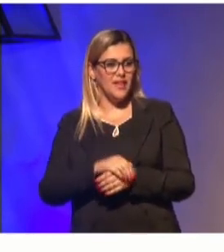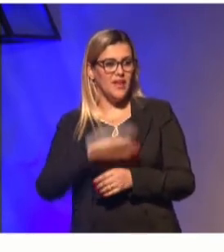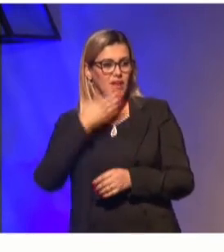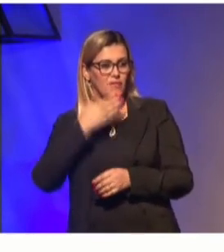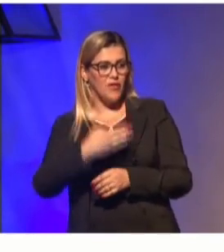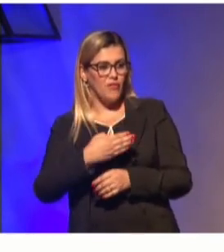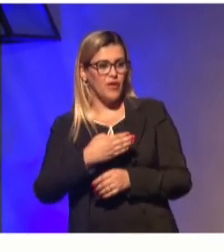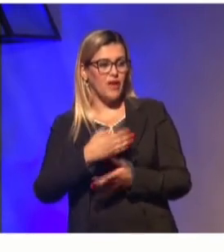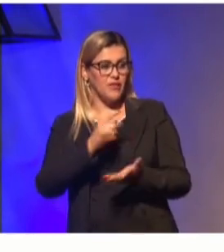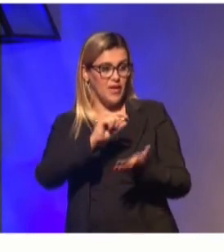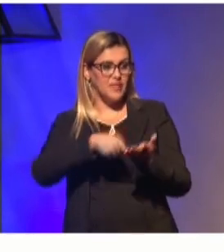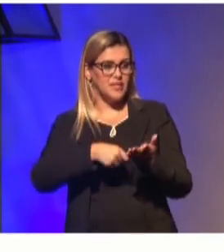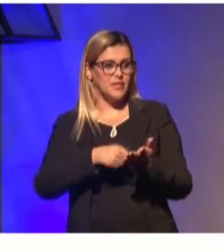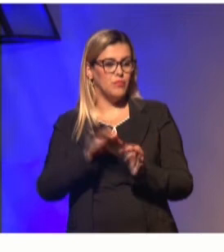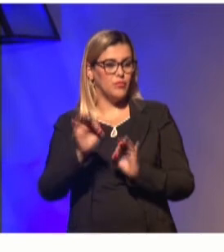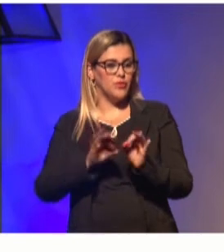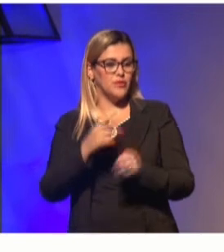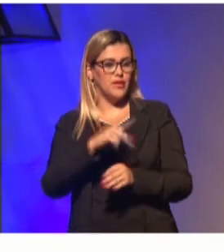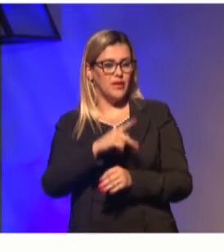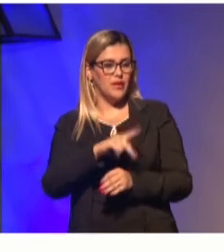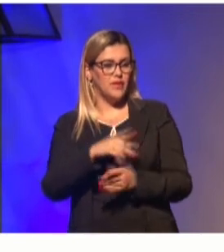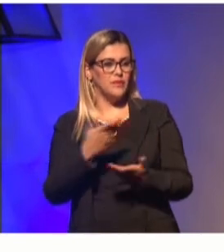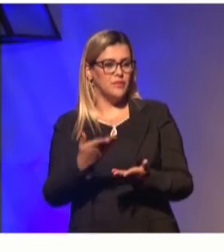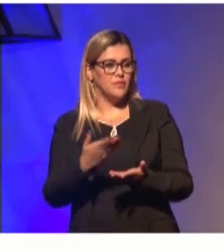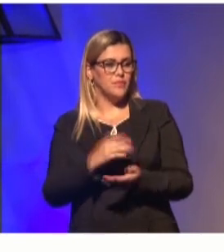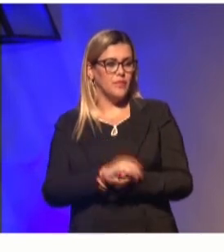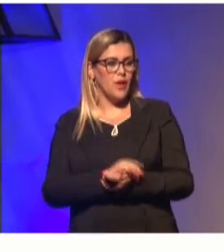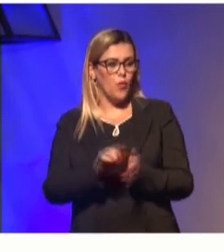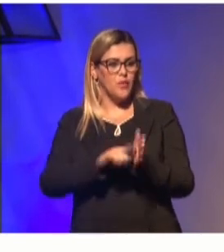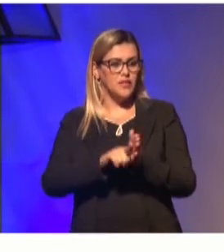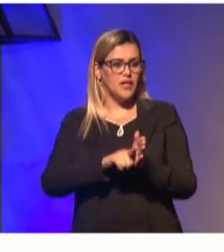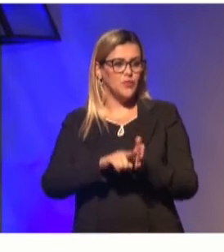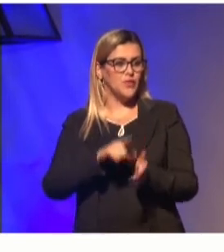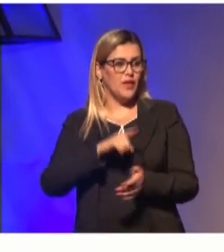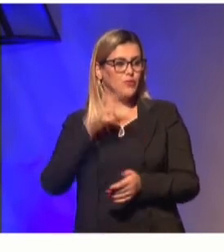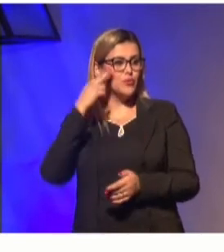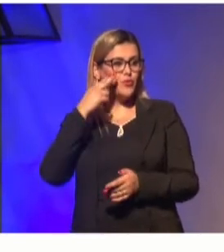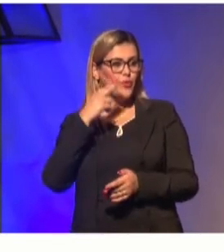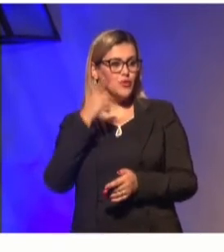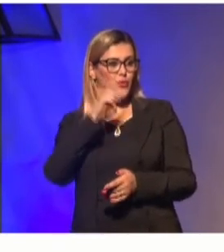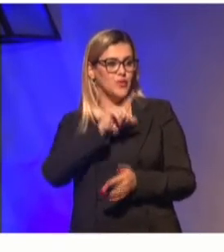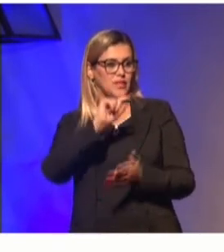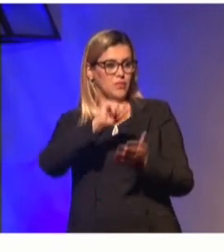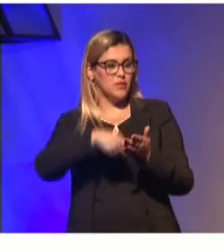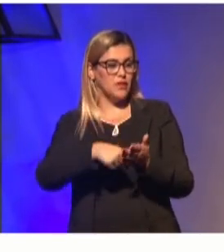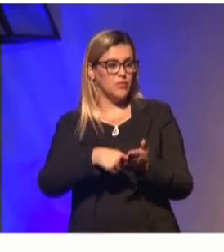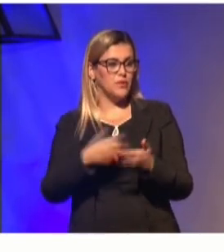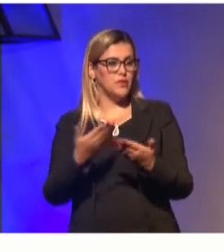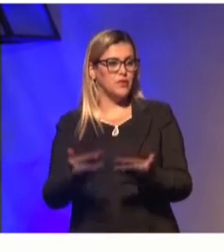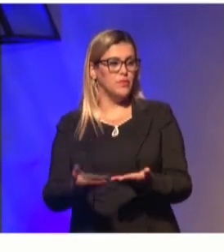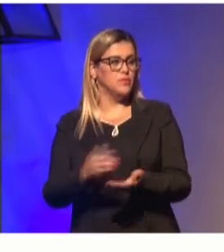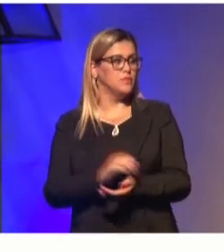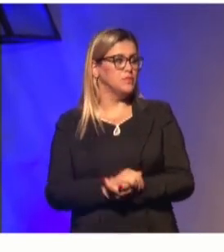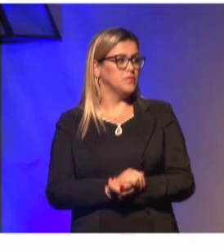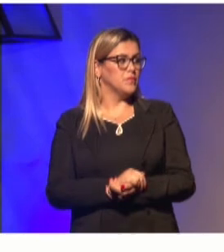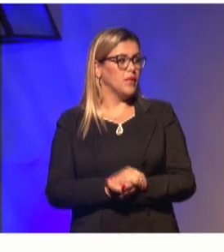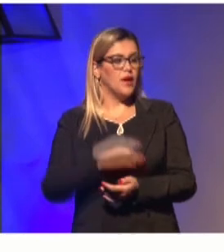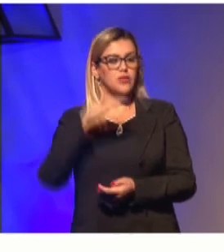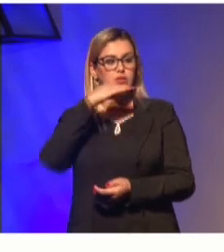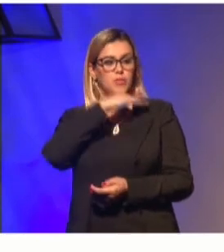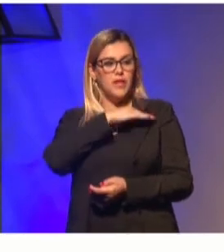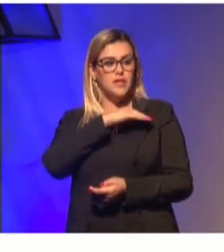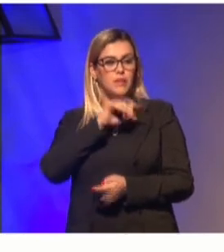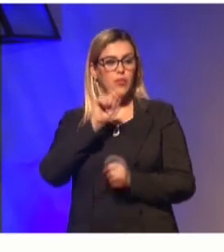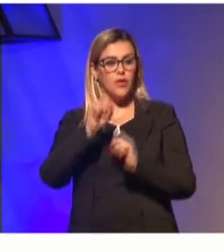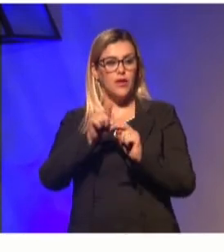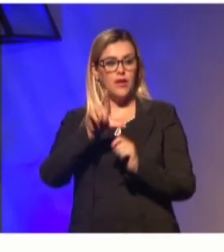accept as is, né? Que é o que todo pesquisador sonha de cara, né? Então, a gente percebe os efeitos do